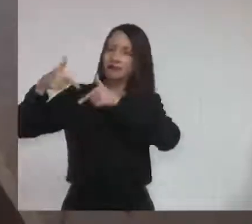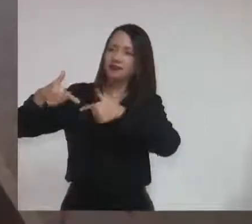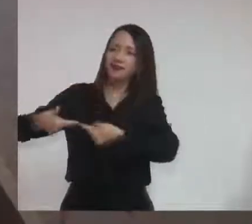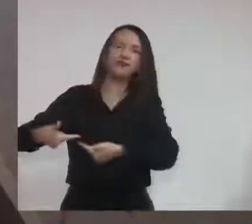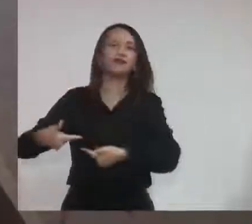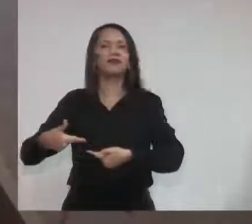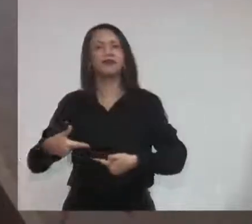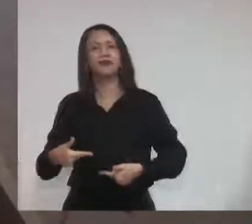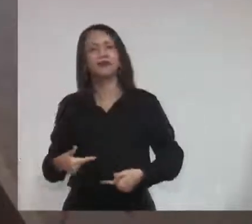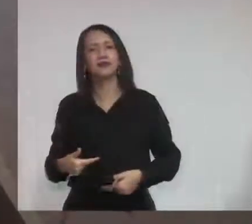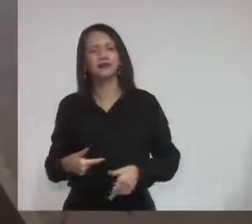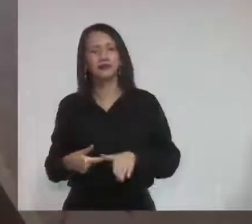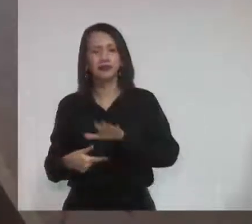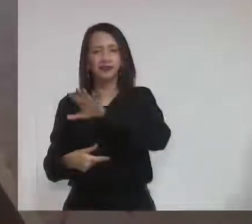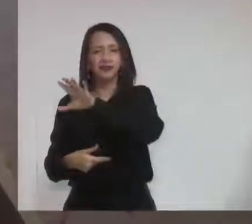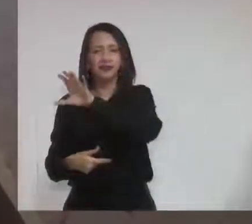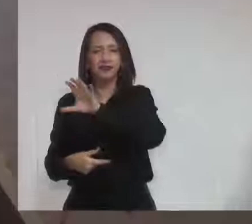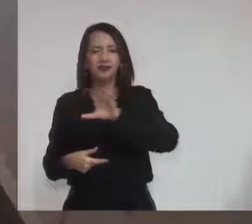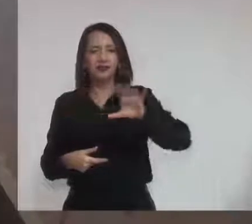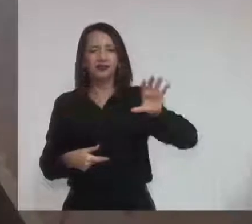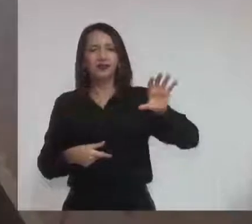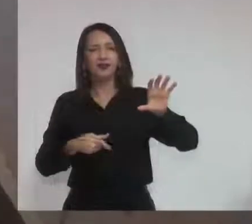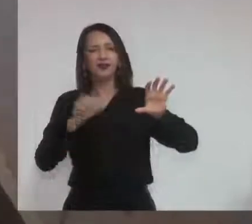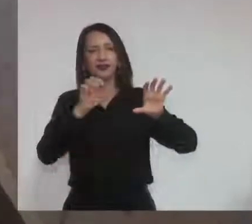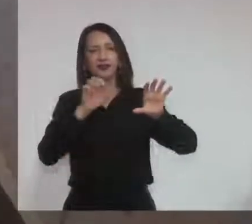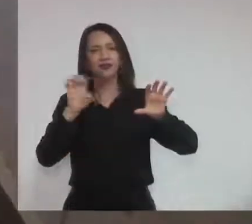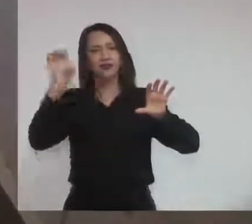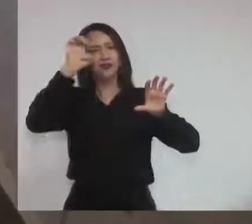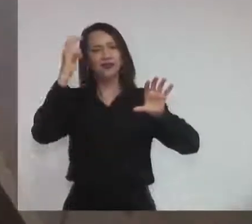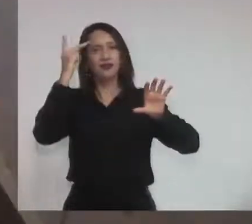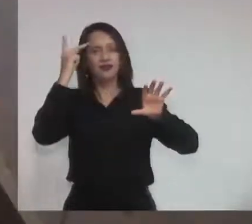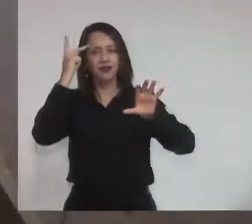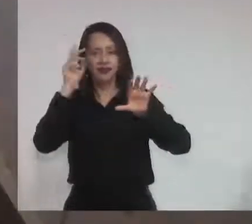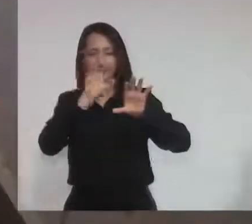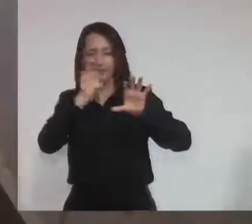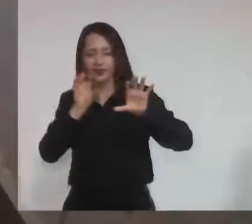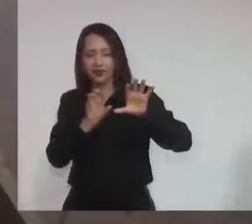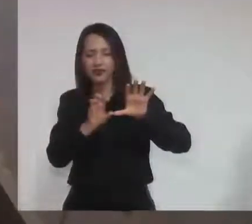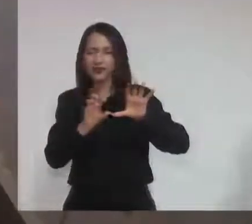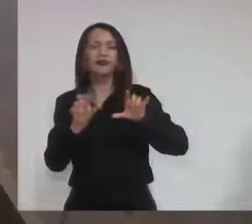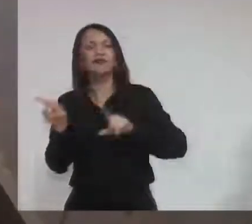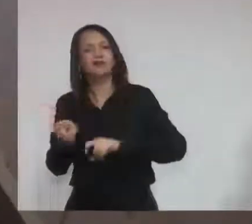centro-sul do país, né? De São Paulo em especial, mas não só de São Paulo, né? Que surgiu lá